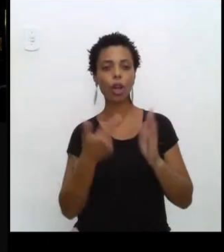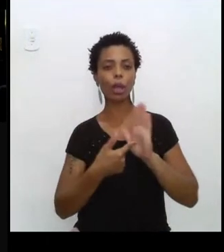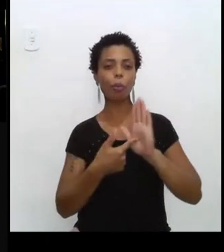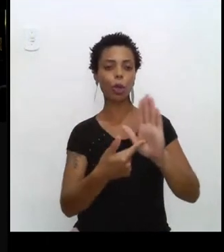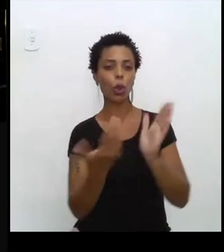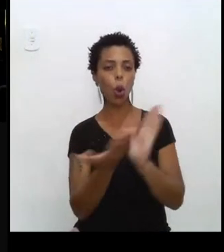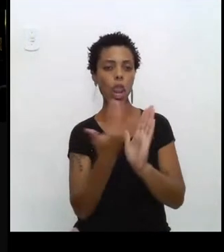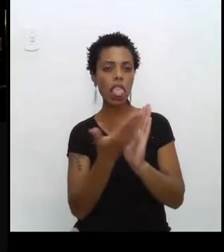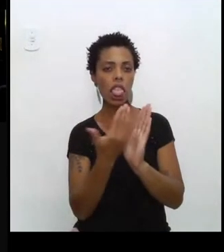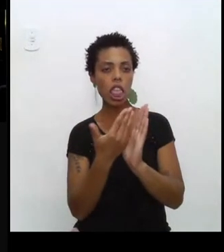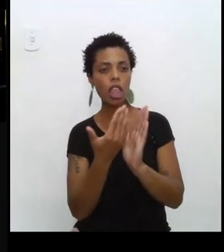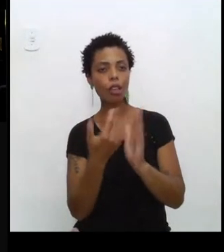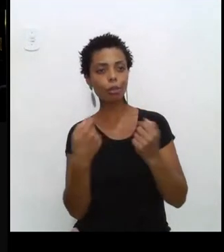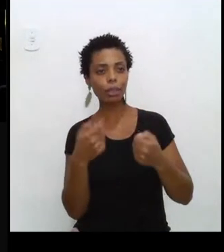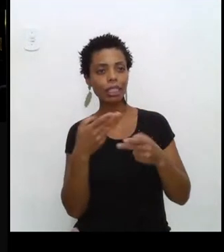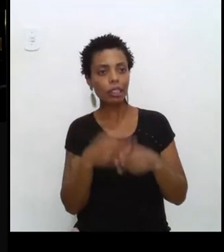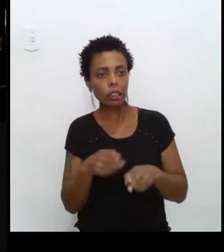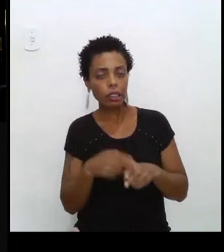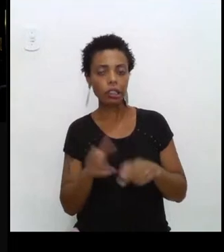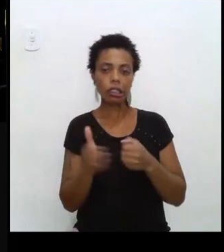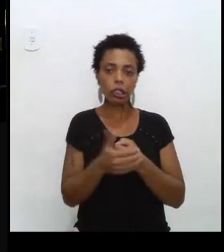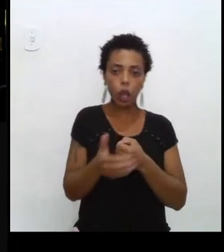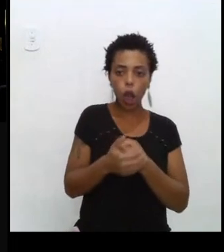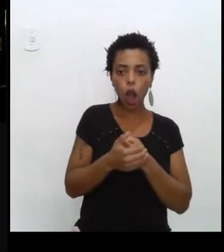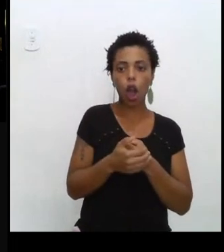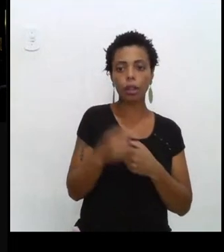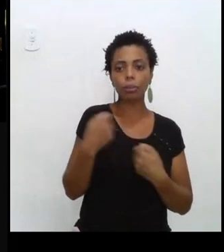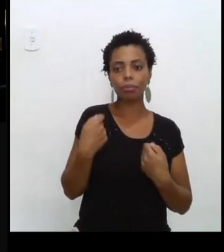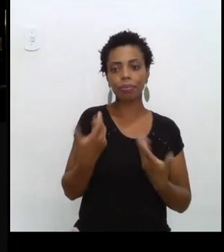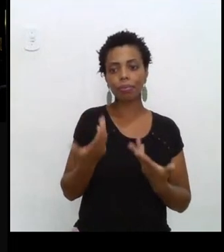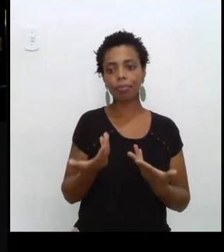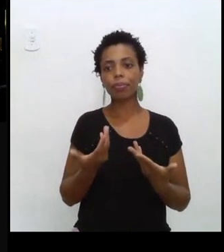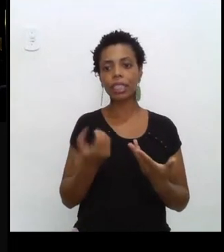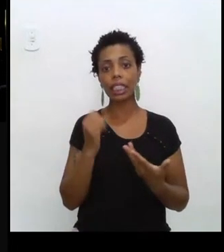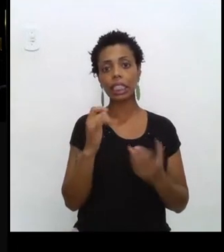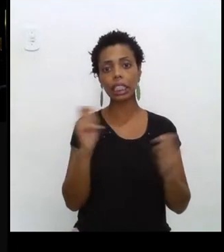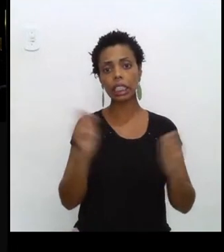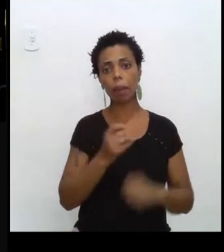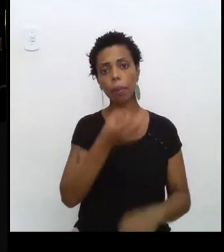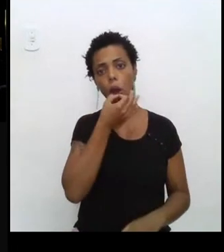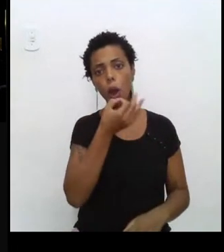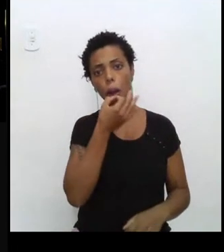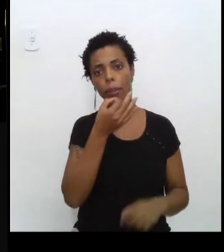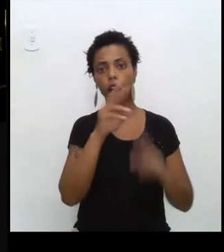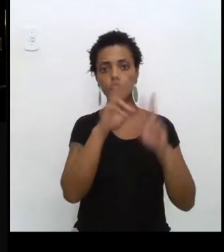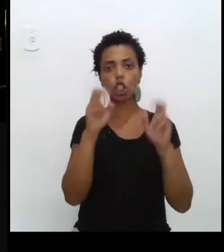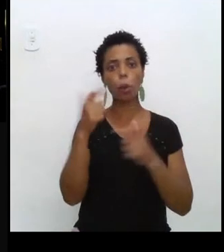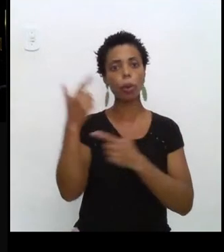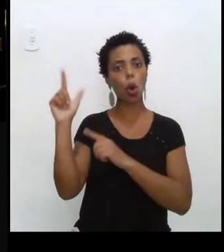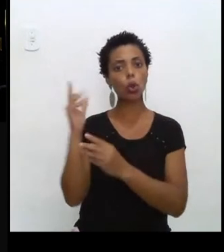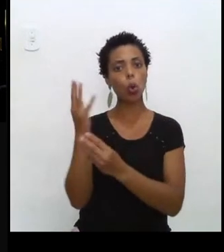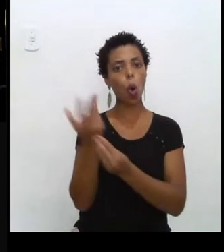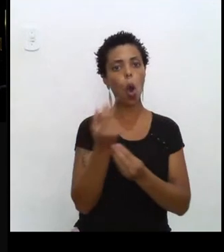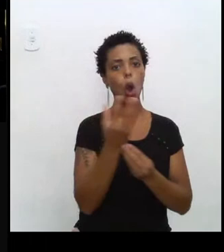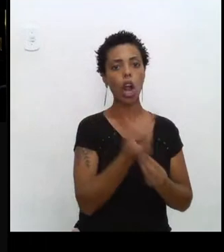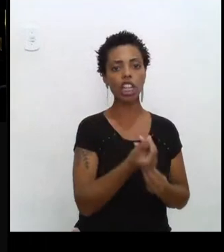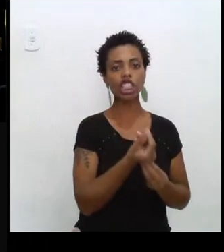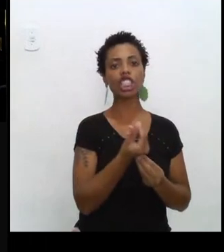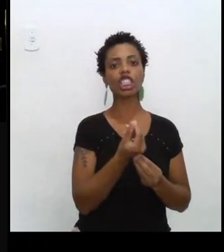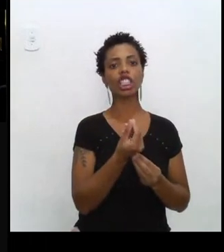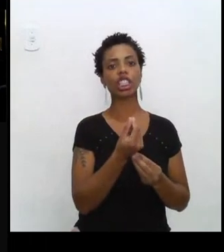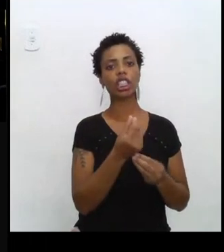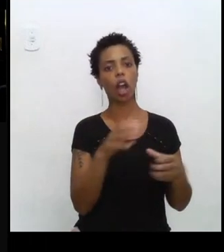que vocês de alguma maneira de alguma maneira esses conta então se você puder comentar sobre alguns outros artistas coletivos e